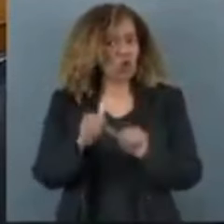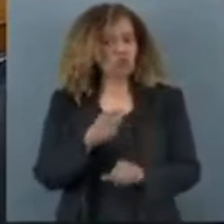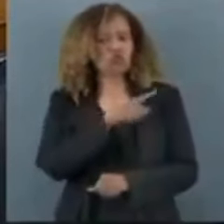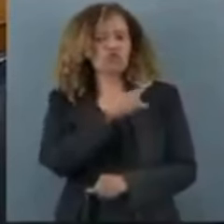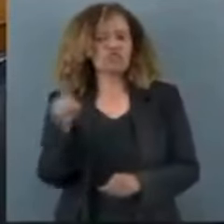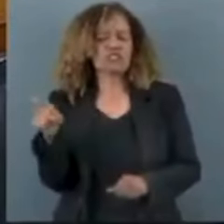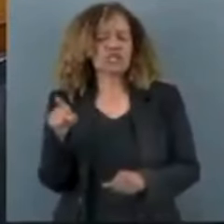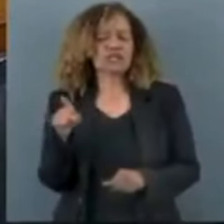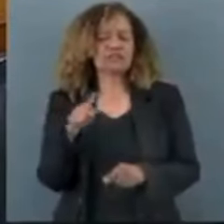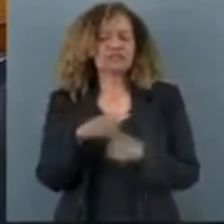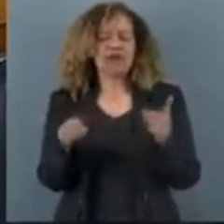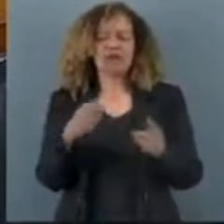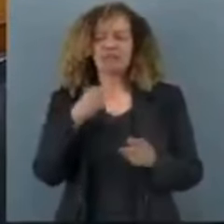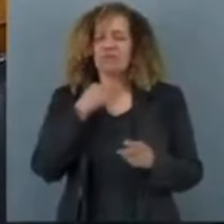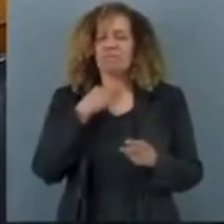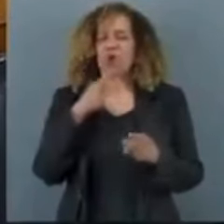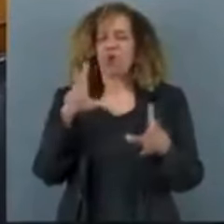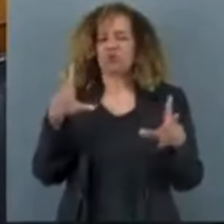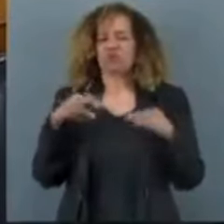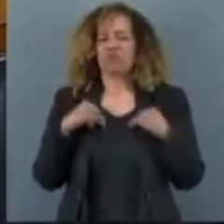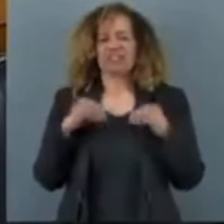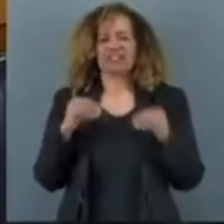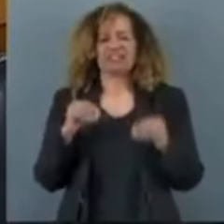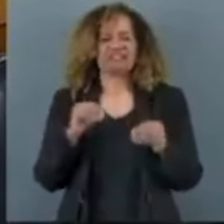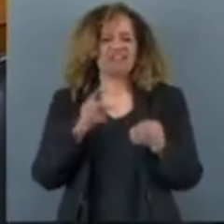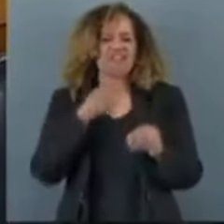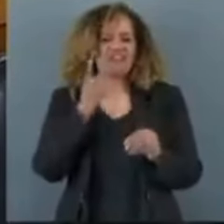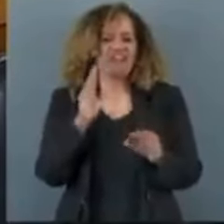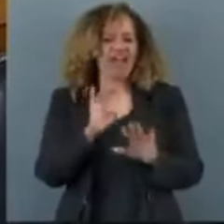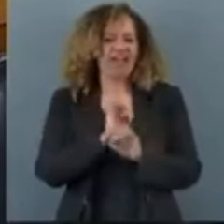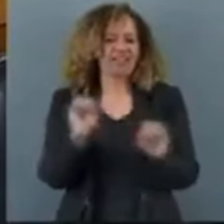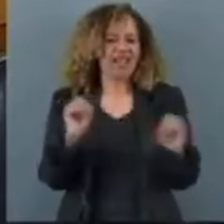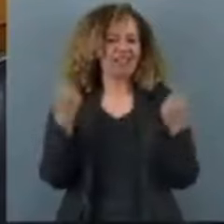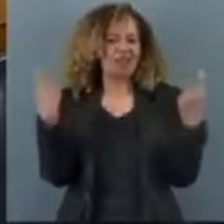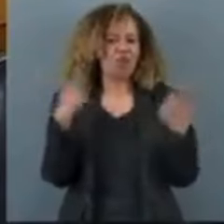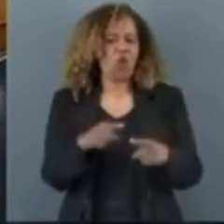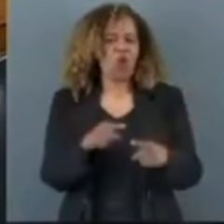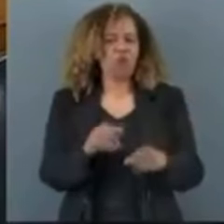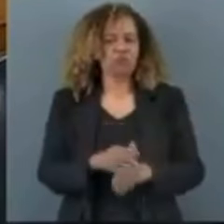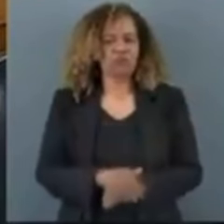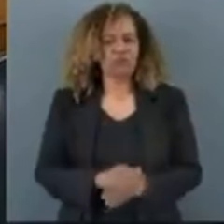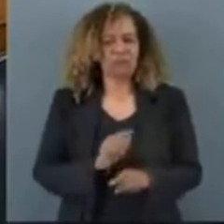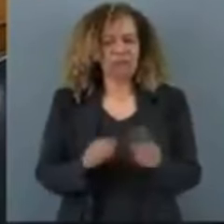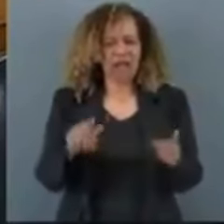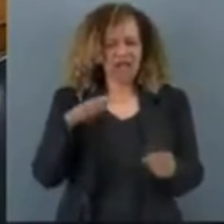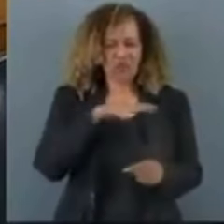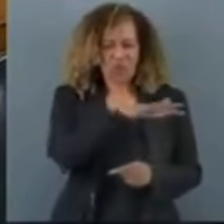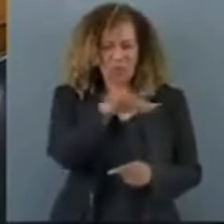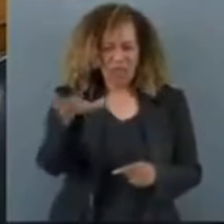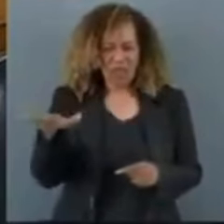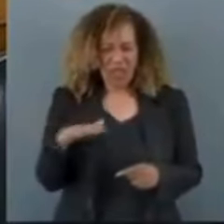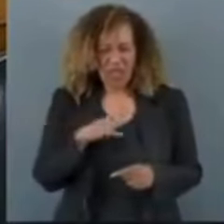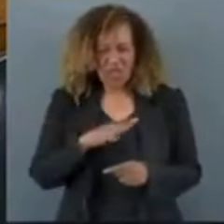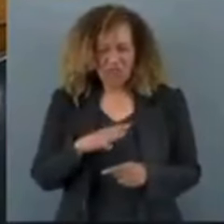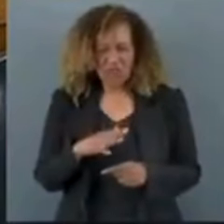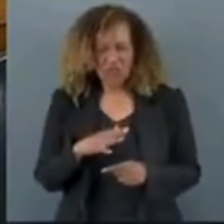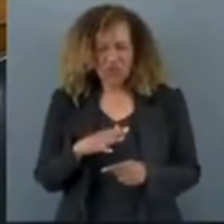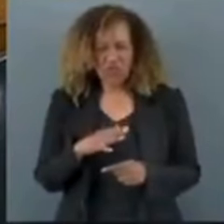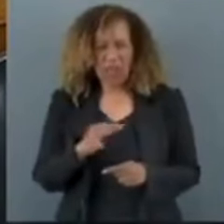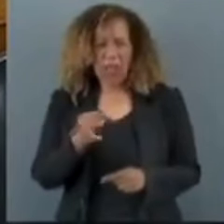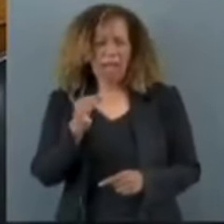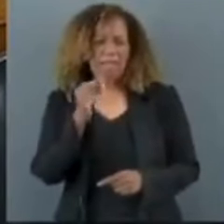vou desmerecê-los. Mas esse ambiente que se tornou mais um embate e